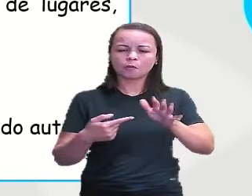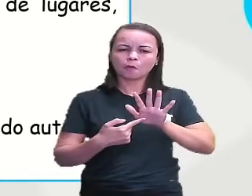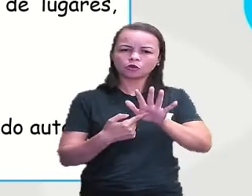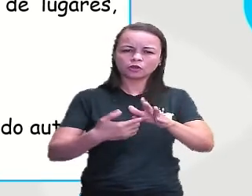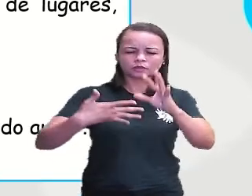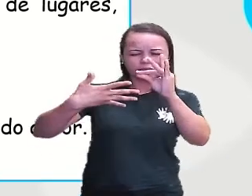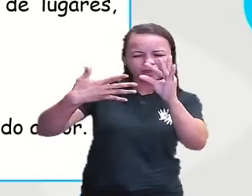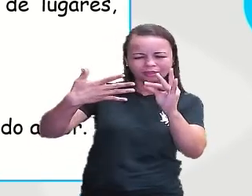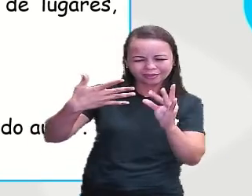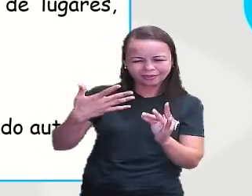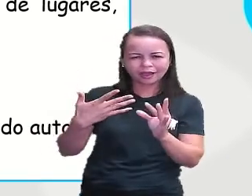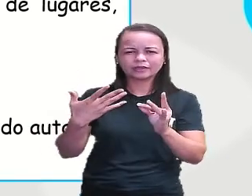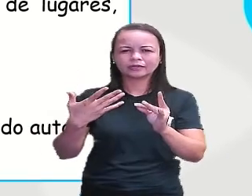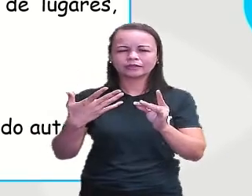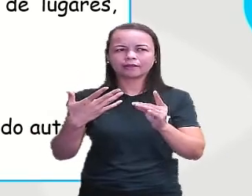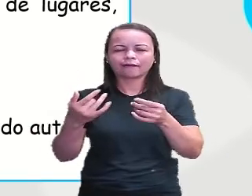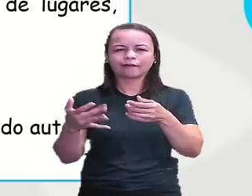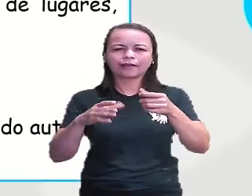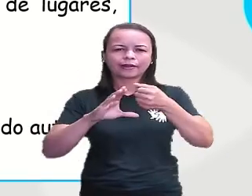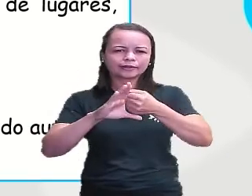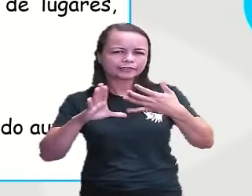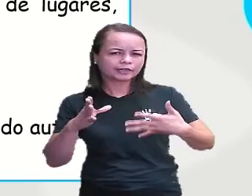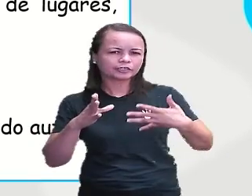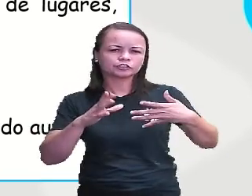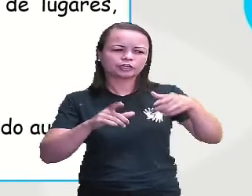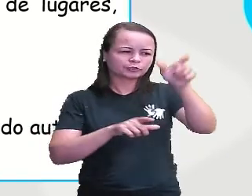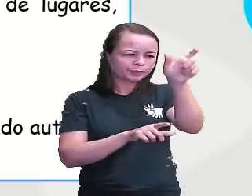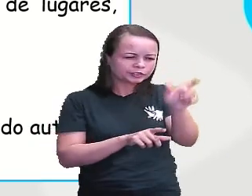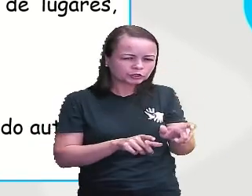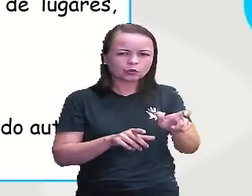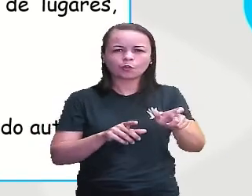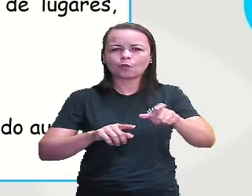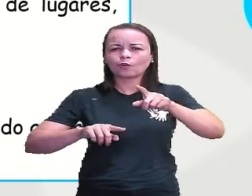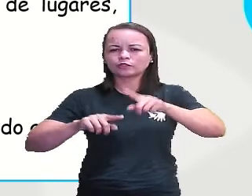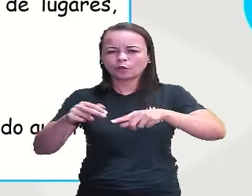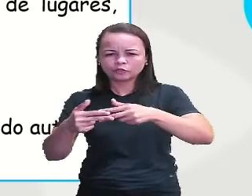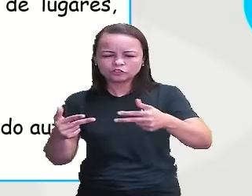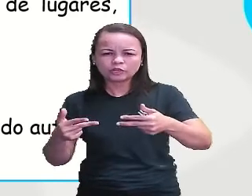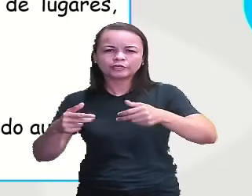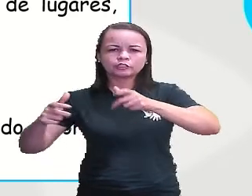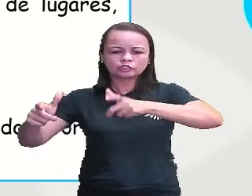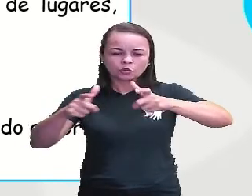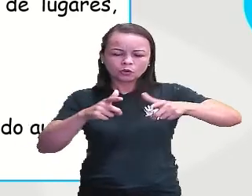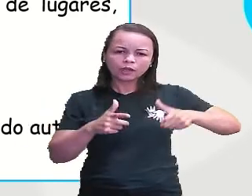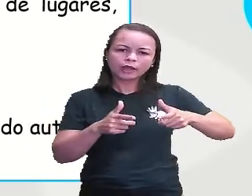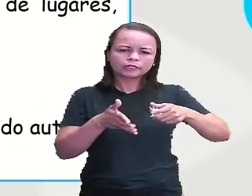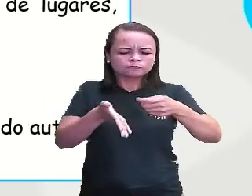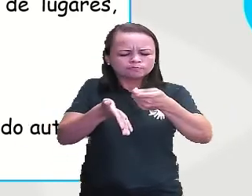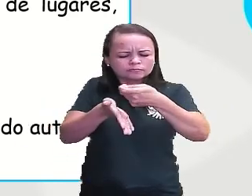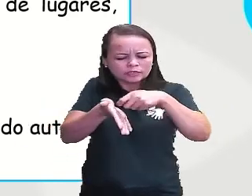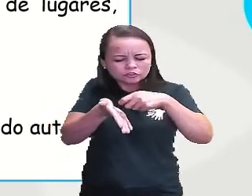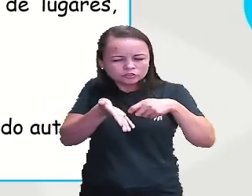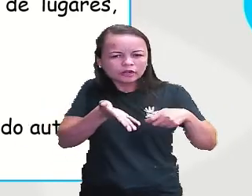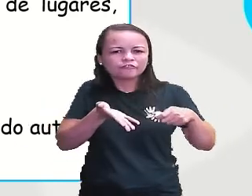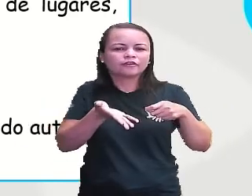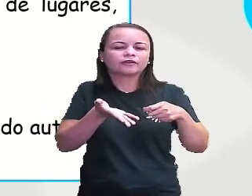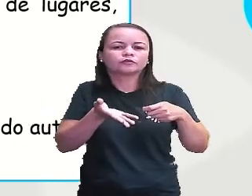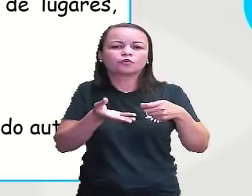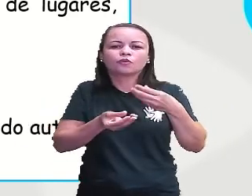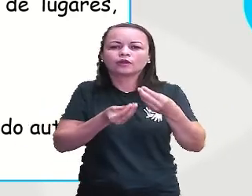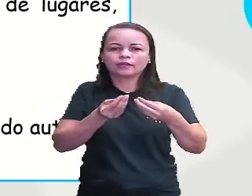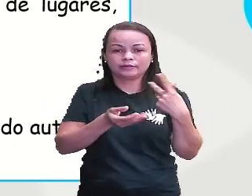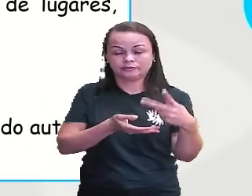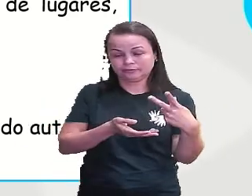trazendo as características de pessoas, de objetos, de lugares, ou seja, descrevendo